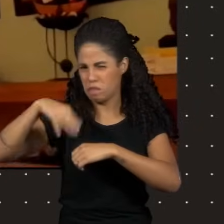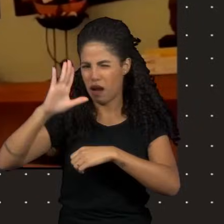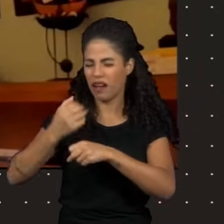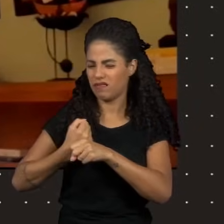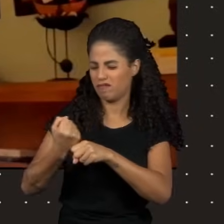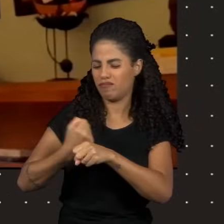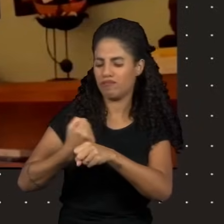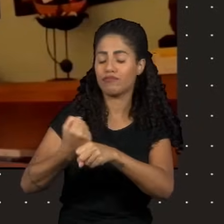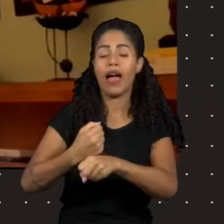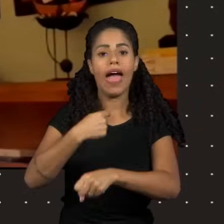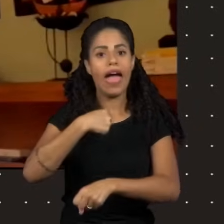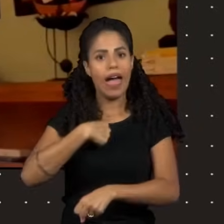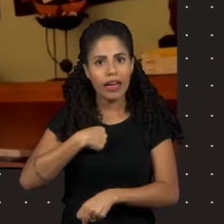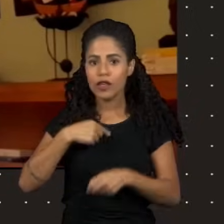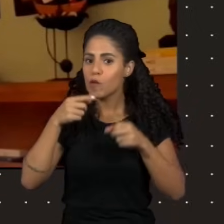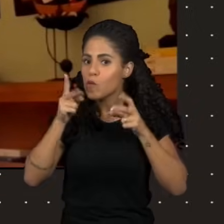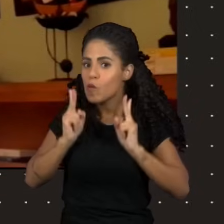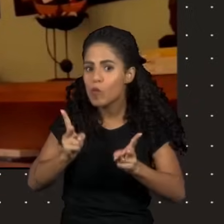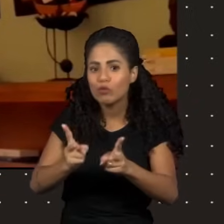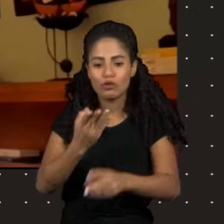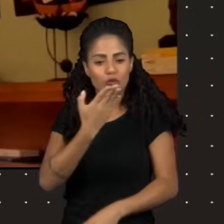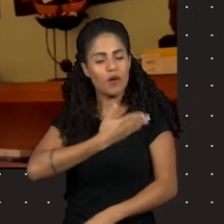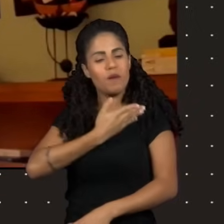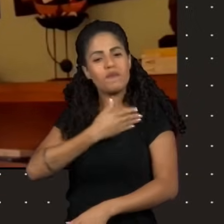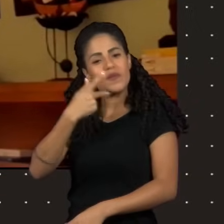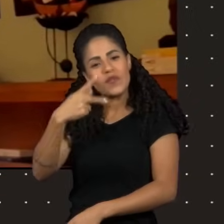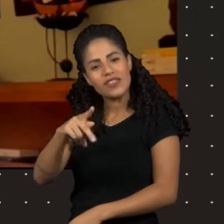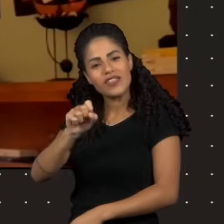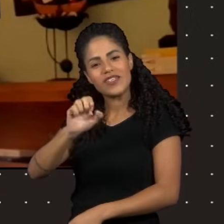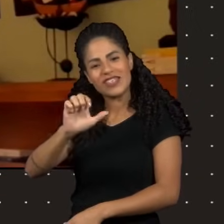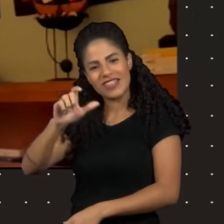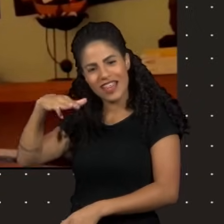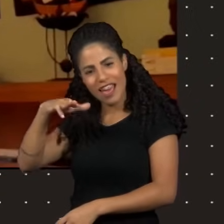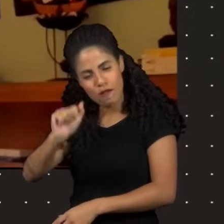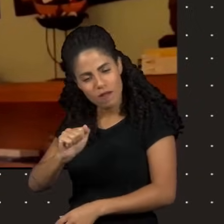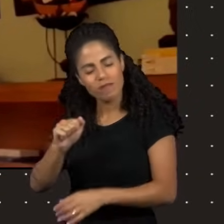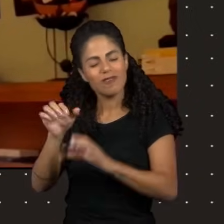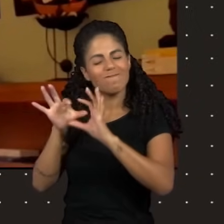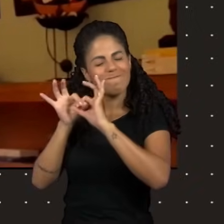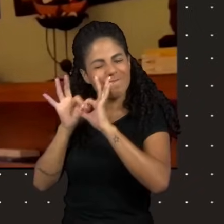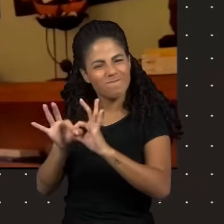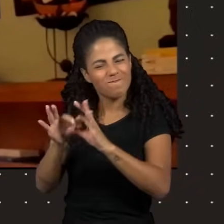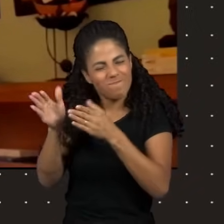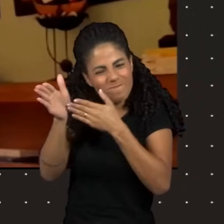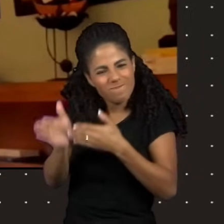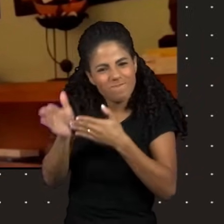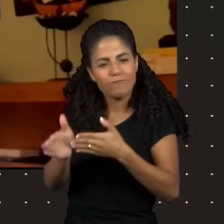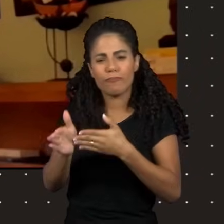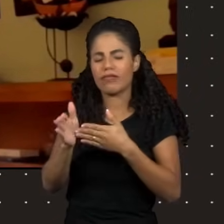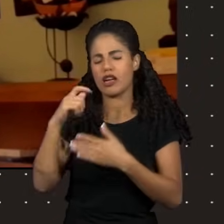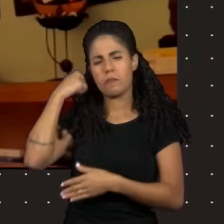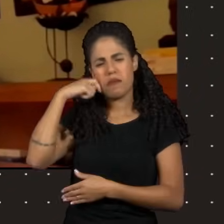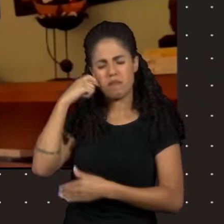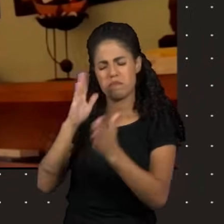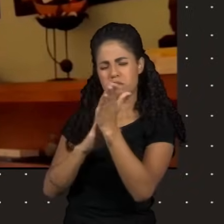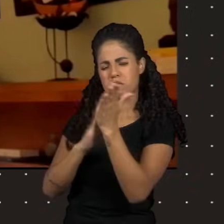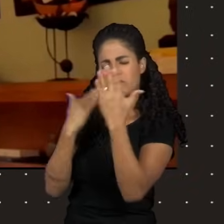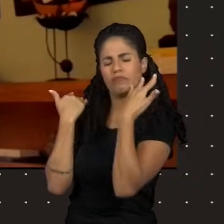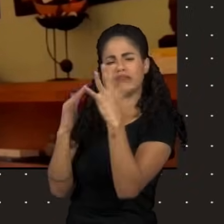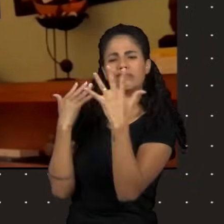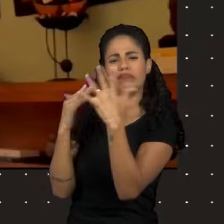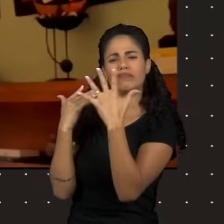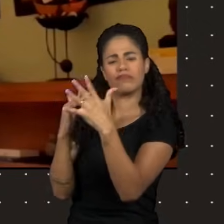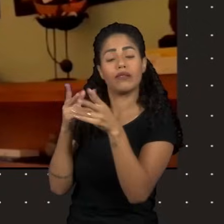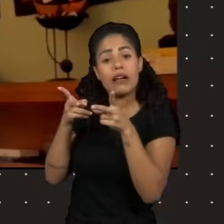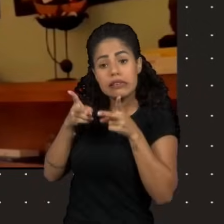eu ainda sou amigo da Selma, uma amiga leal, querida, uma belíssima atriz, e cada